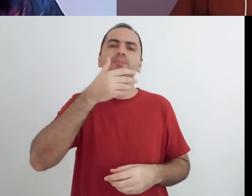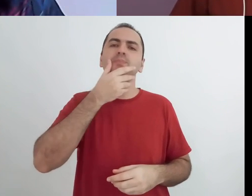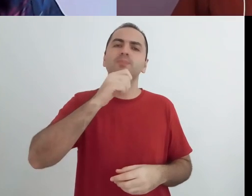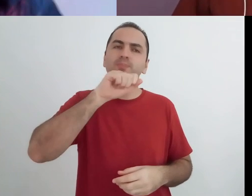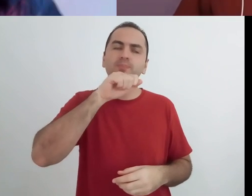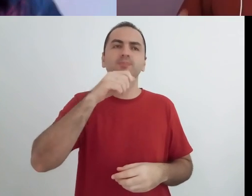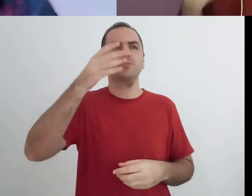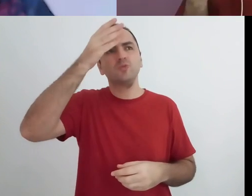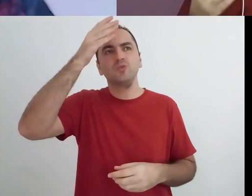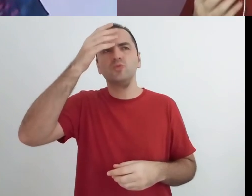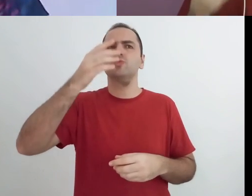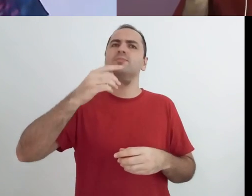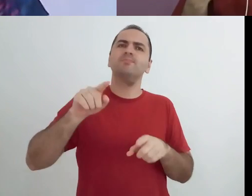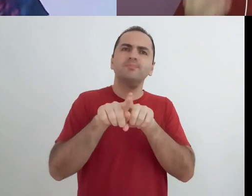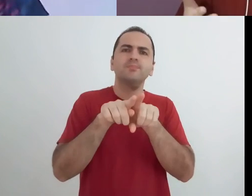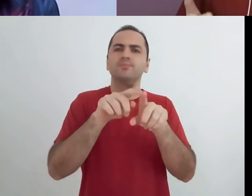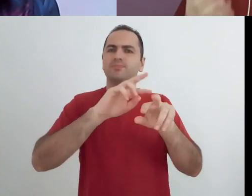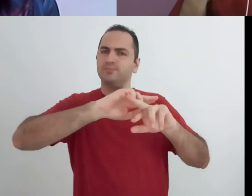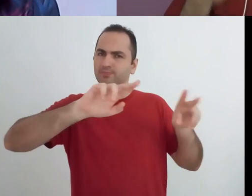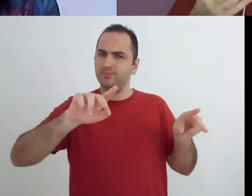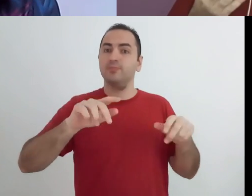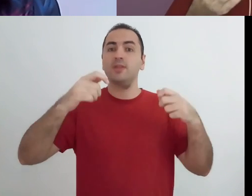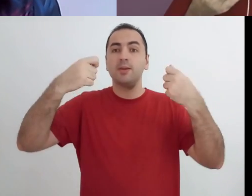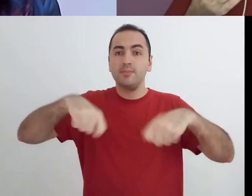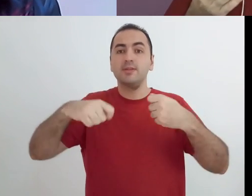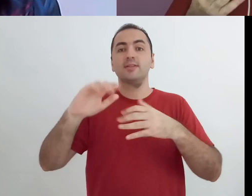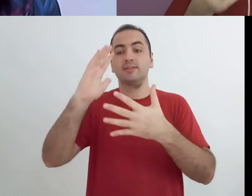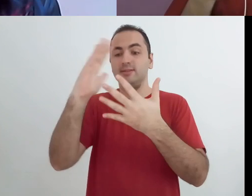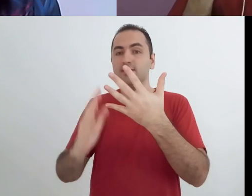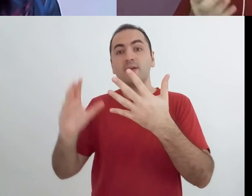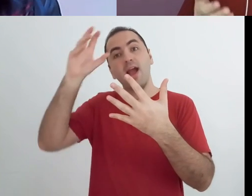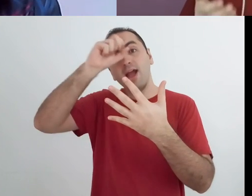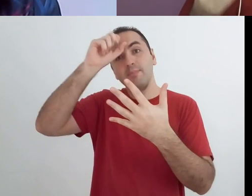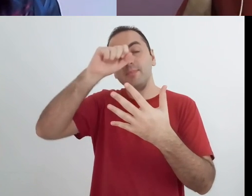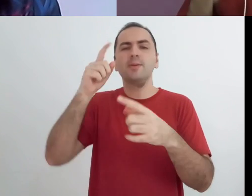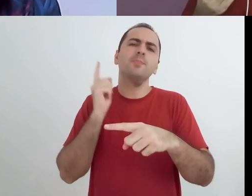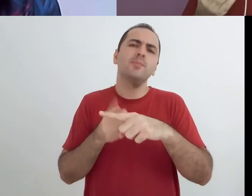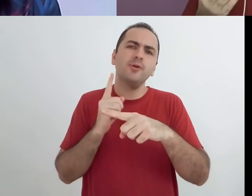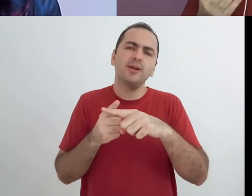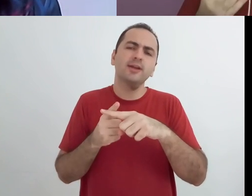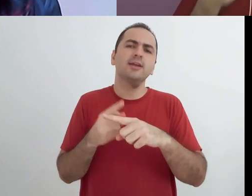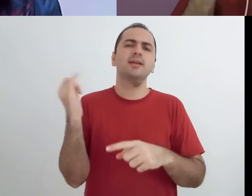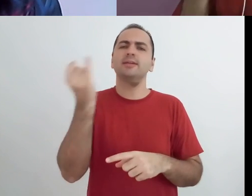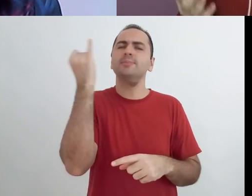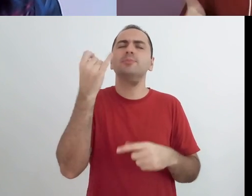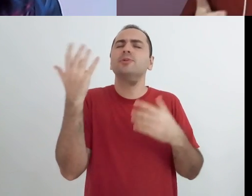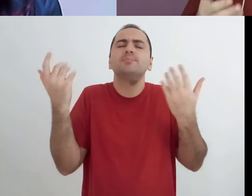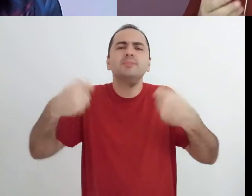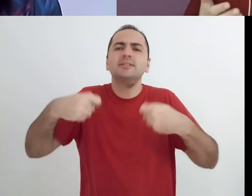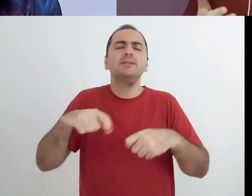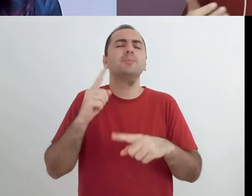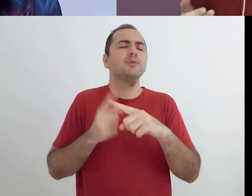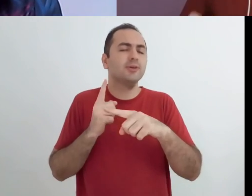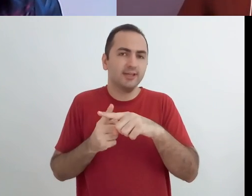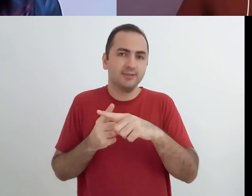parente surdo, então vamos falar por que é importante você aprender Libras e por que é importante você incentivar o seu filho ou